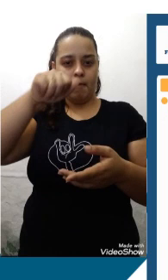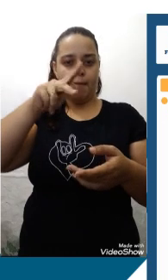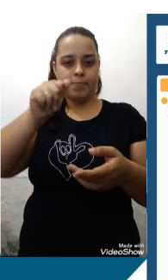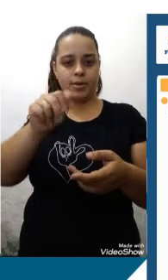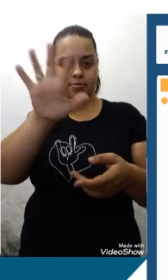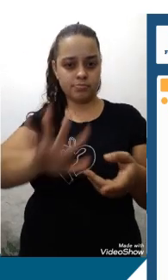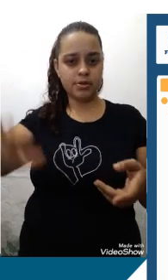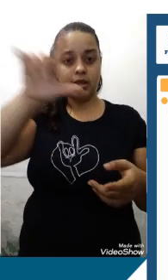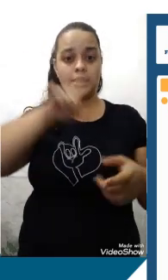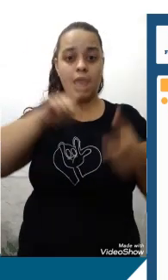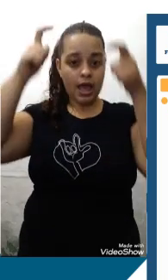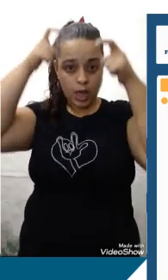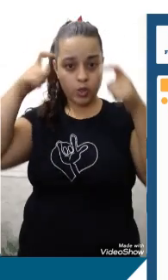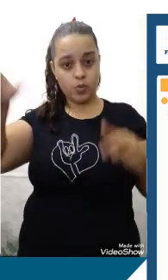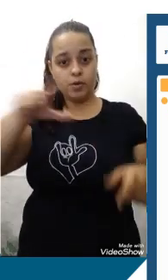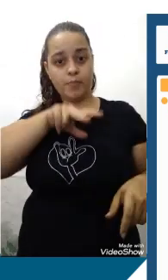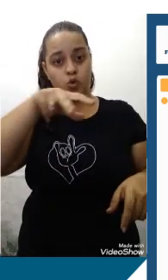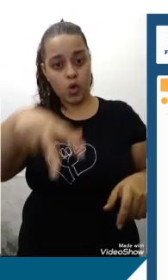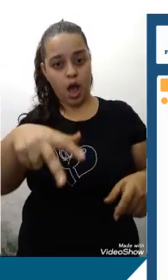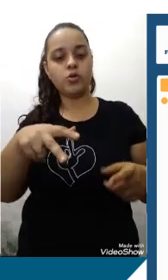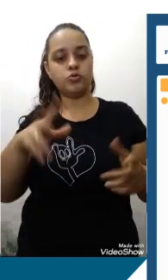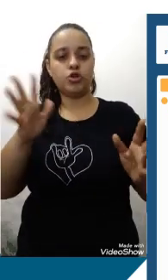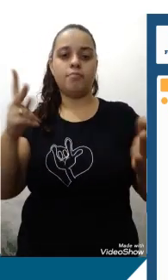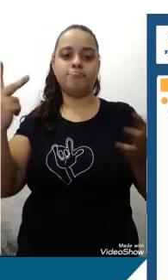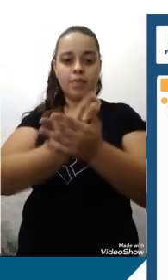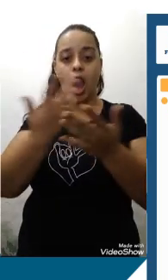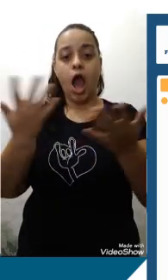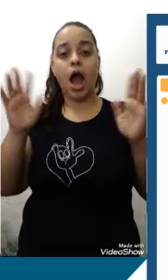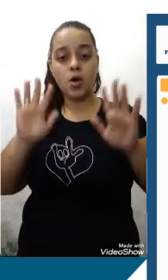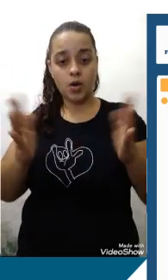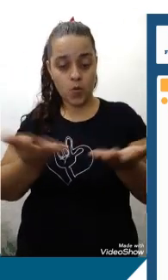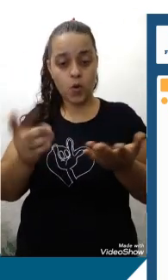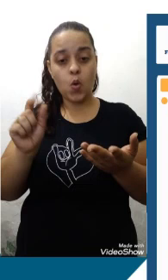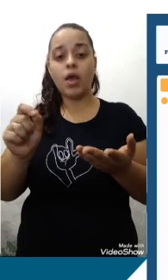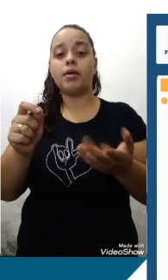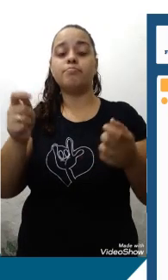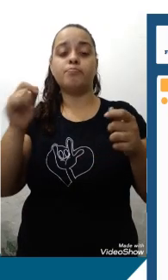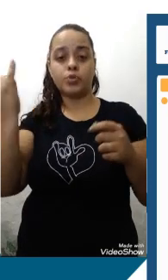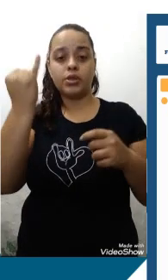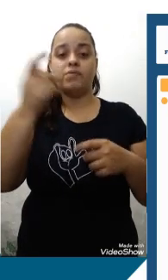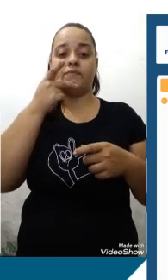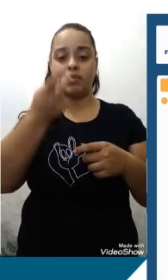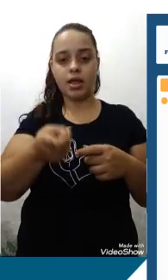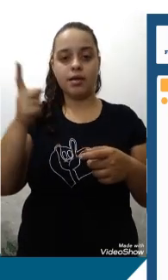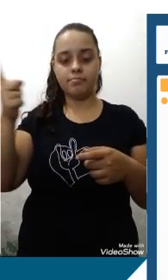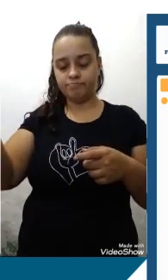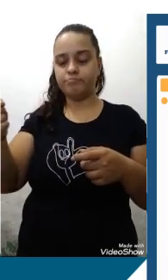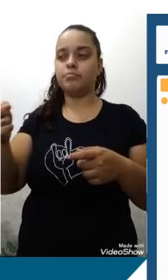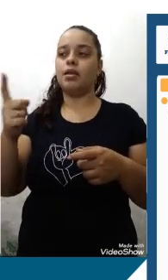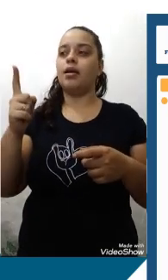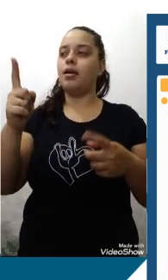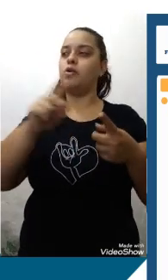1150, por exemplo, a gente pode ver que o reino de Portugal já tinha surgido. Agora, o que é importante destacar nesse momento é que esses reinos de